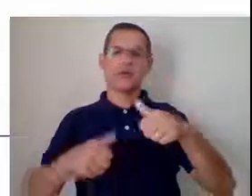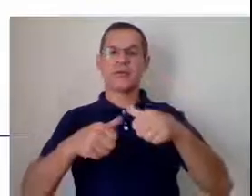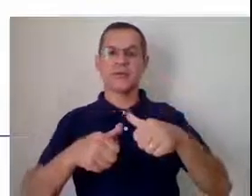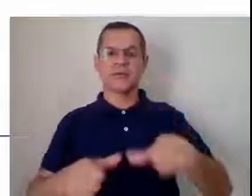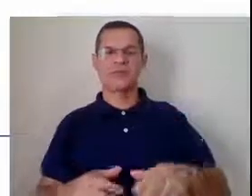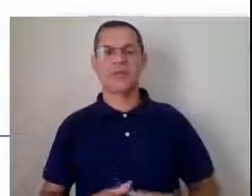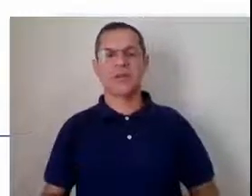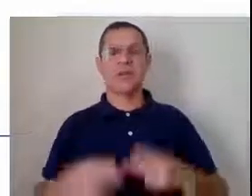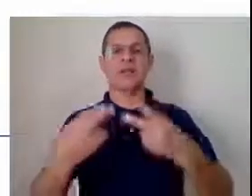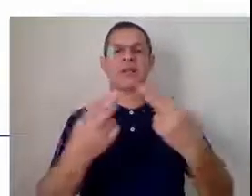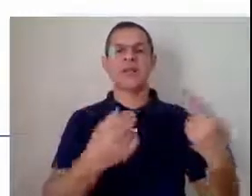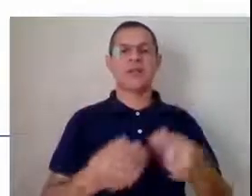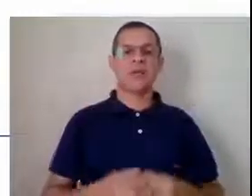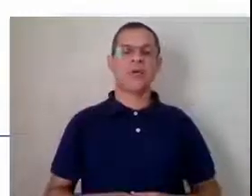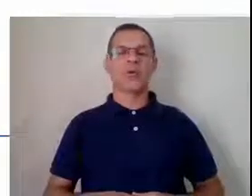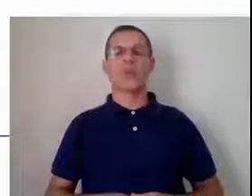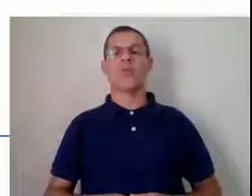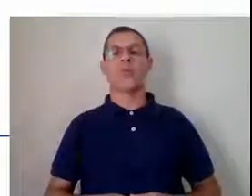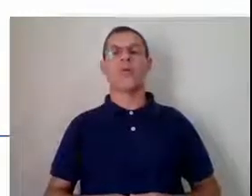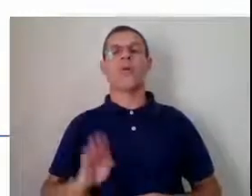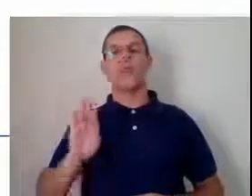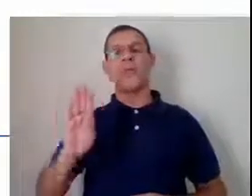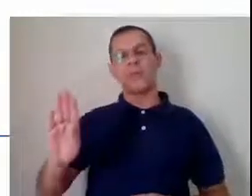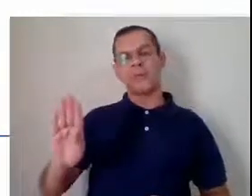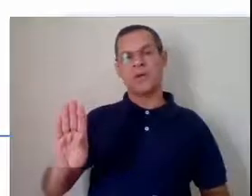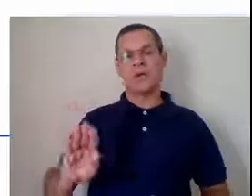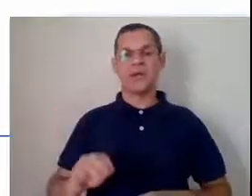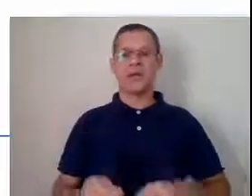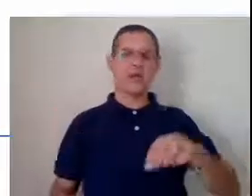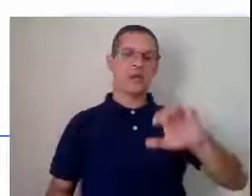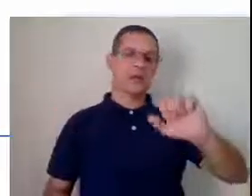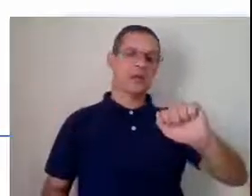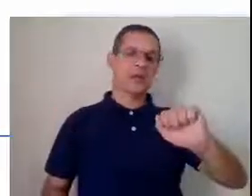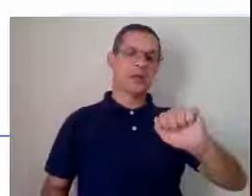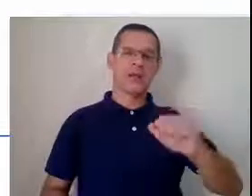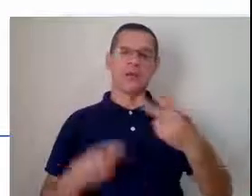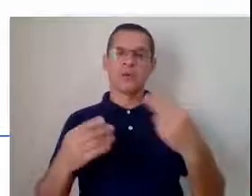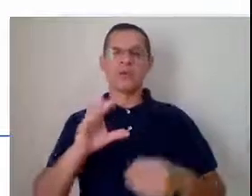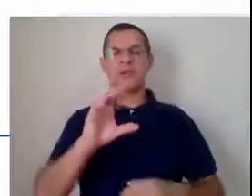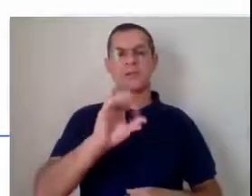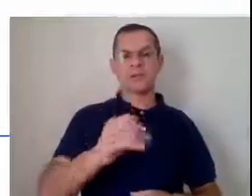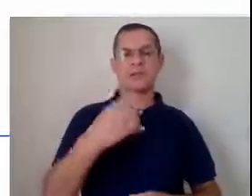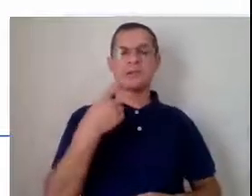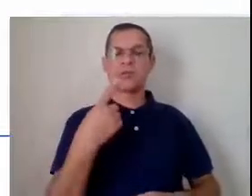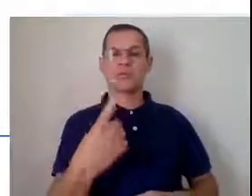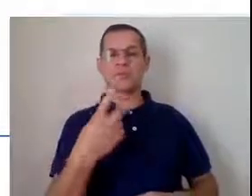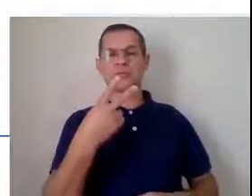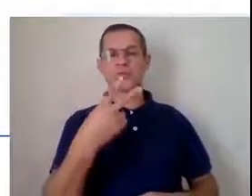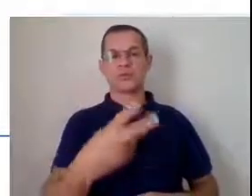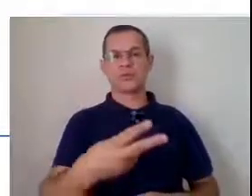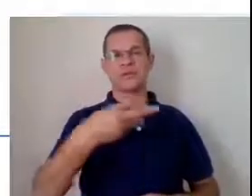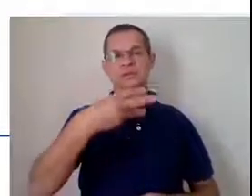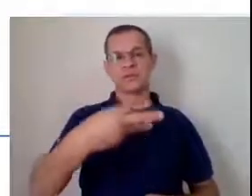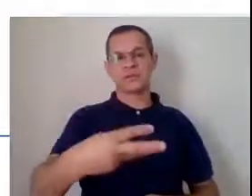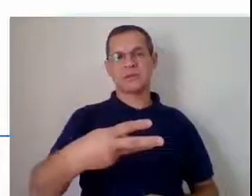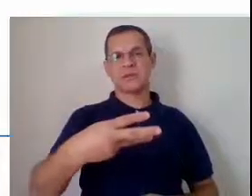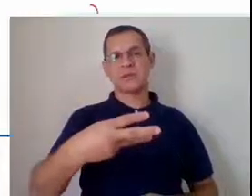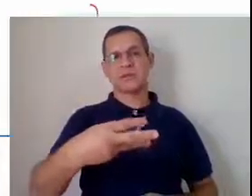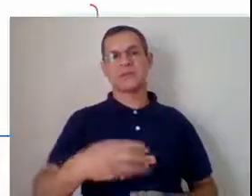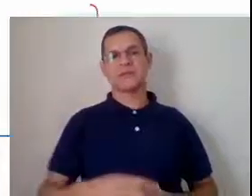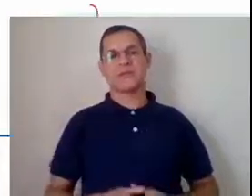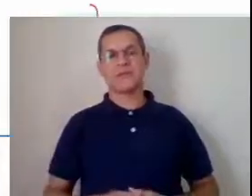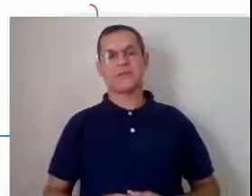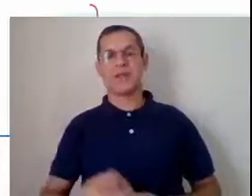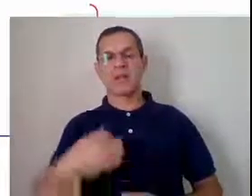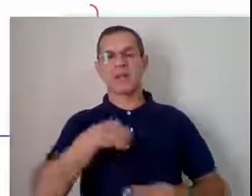como? Igualzinho o B. A igual 0, 1, 2 e 3.